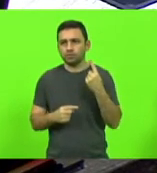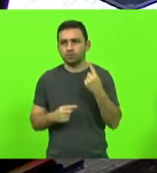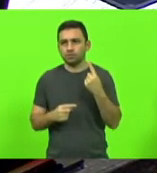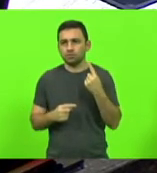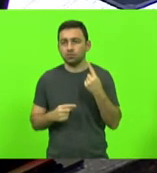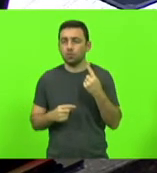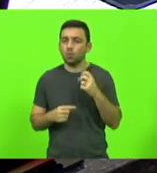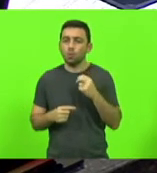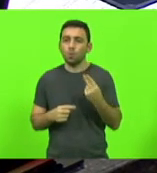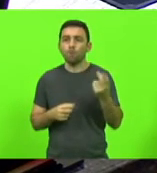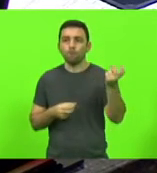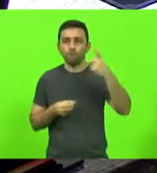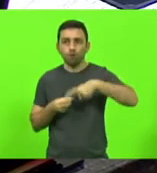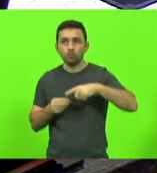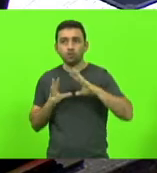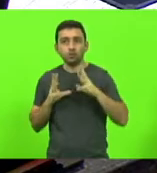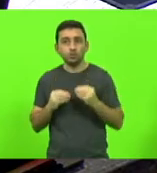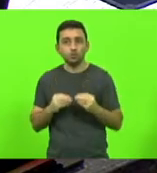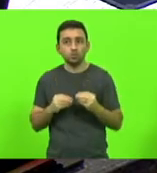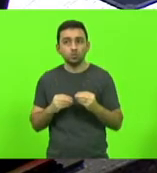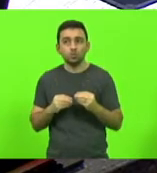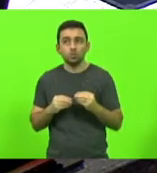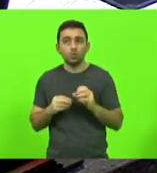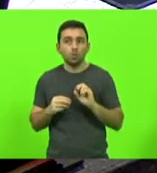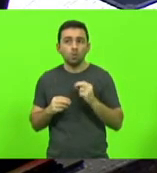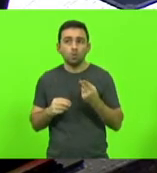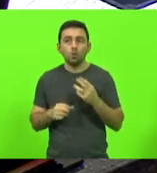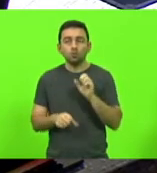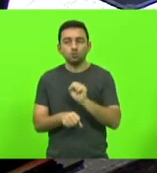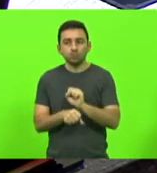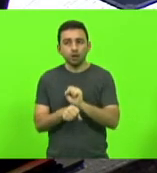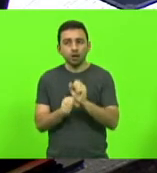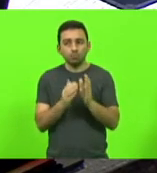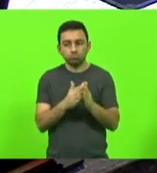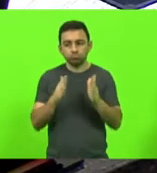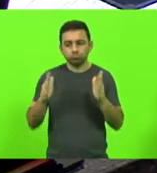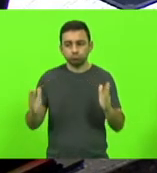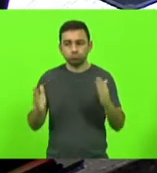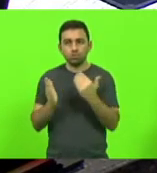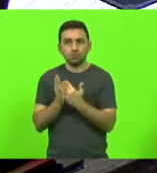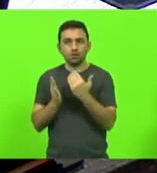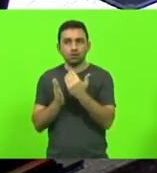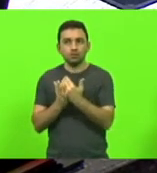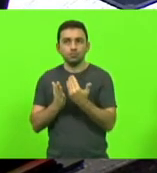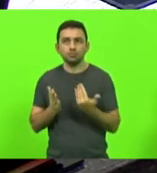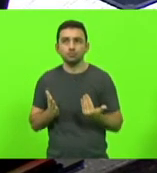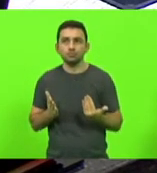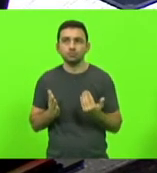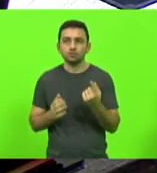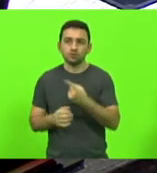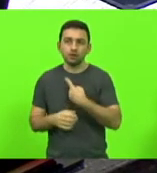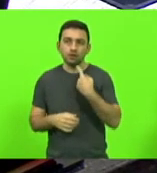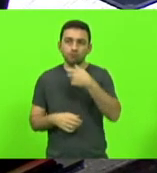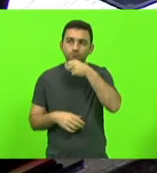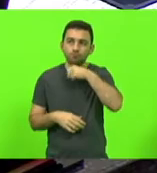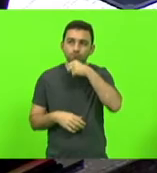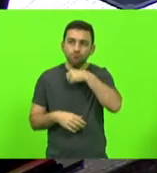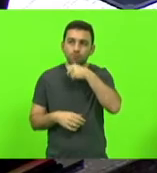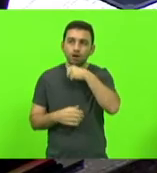tudo ou prorroga mais um pouco. Né? Estão esperneando nós aqui, que somos mais velhinhos, que temos...